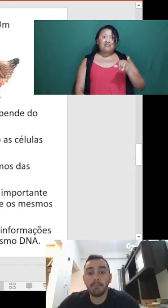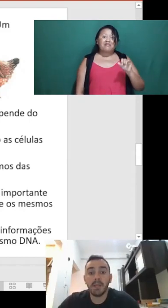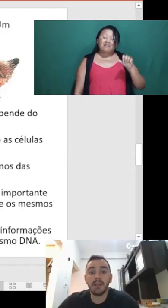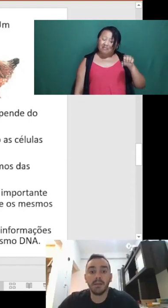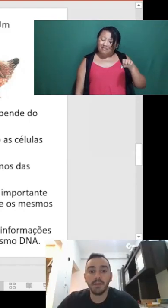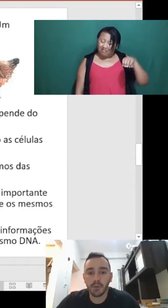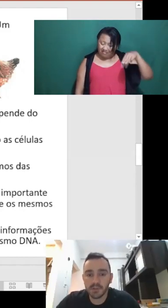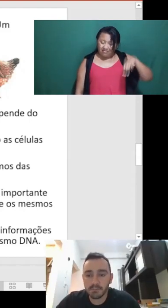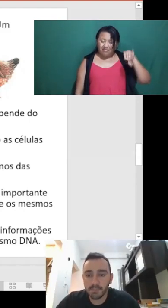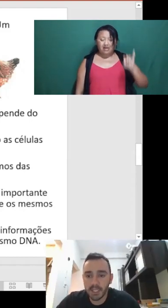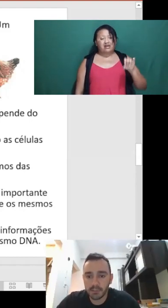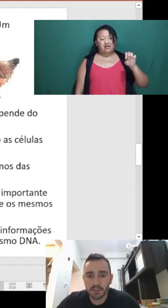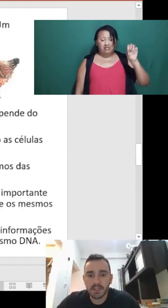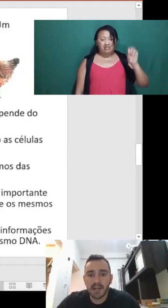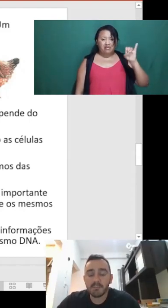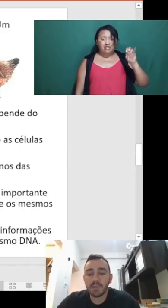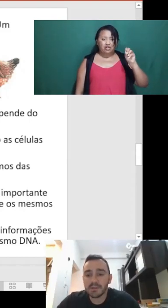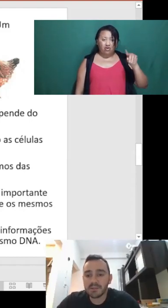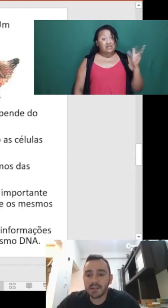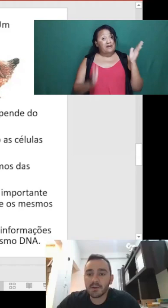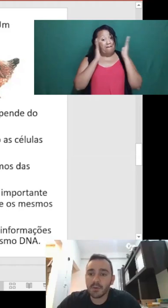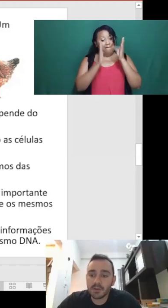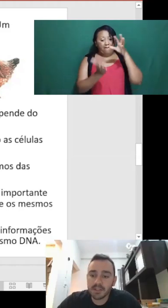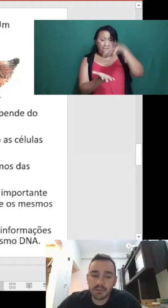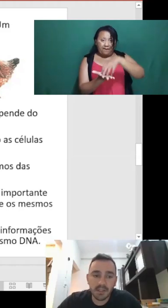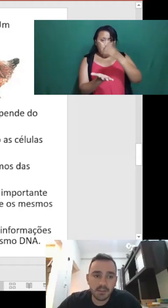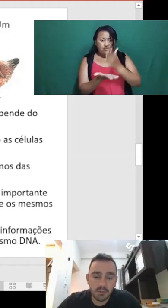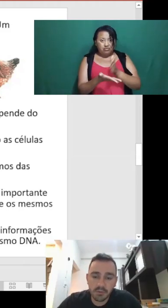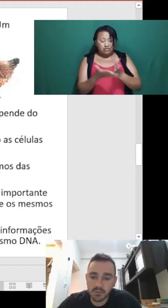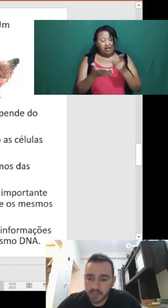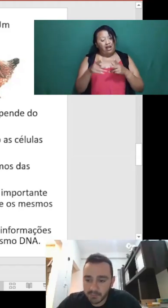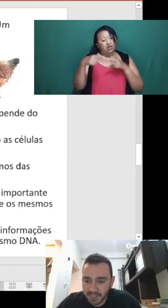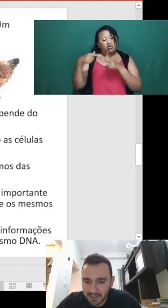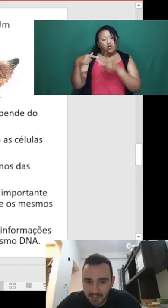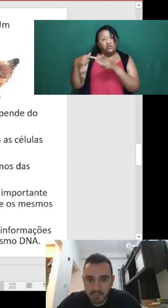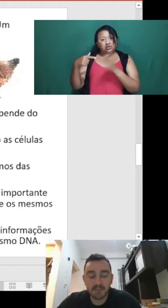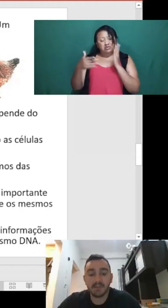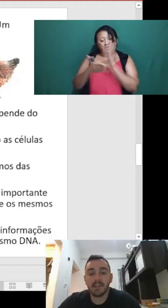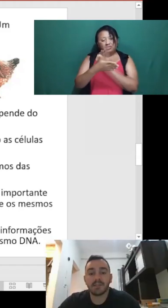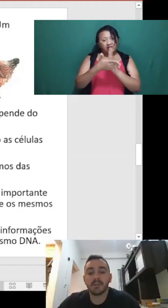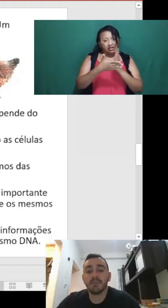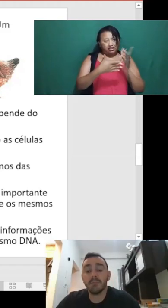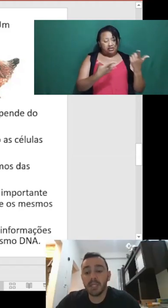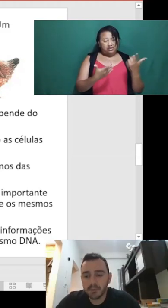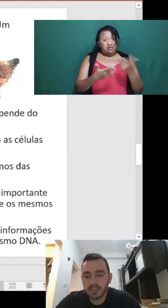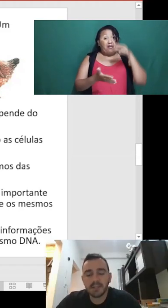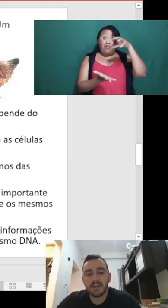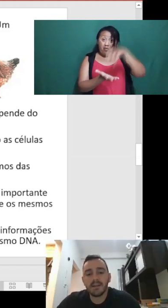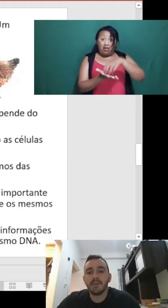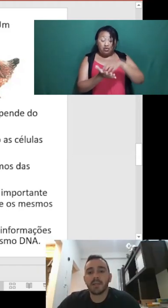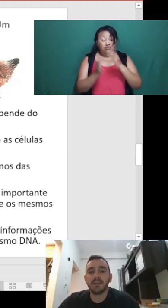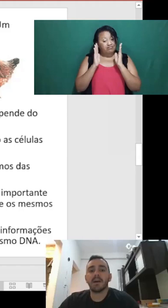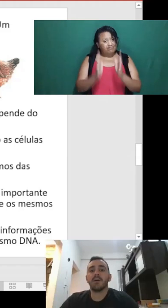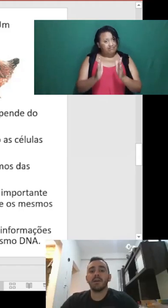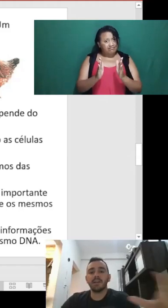lembra meiose meio a meiose ela corta a quantidade de cromossomos pela metade lembre-se meio né